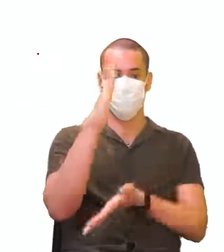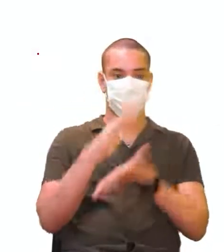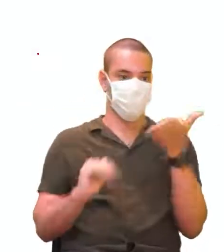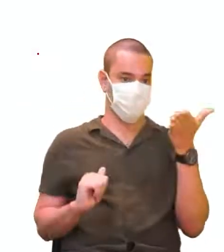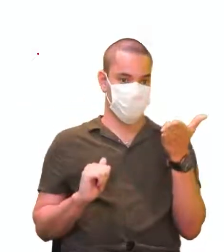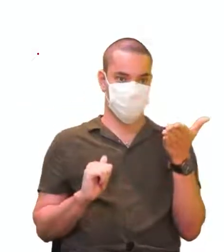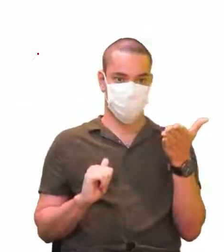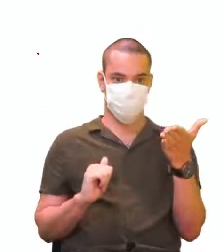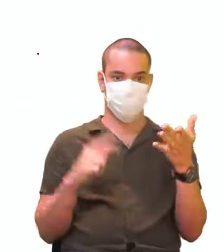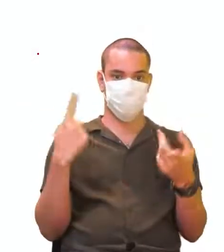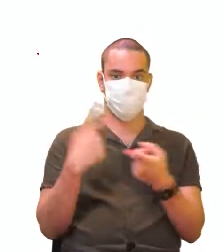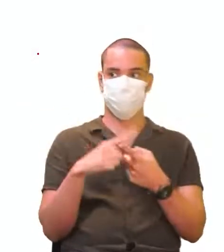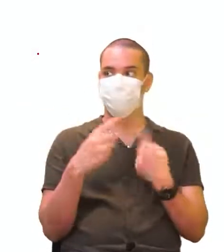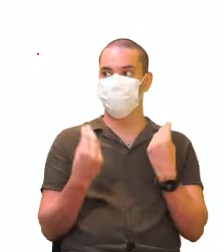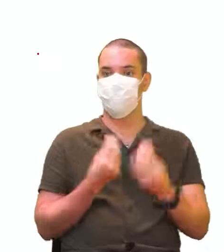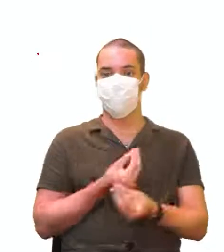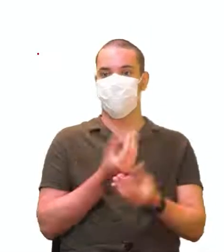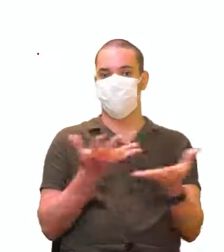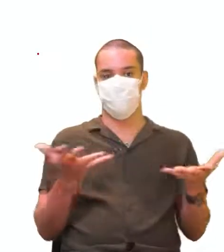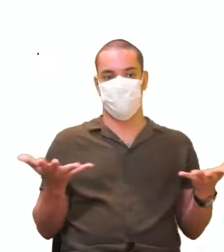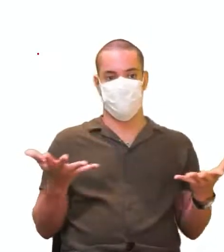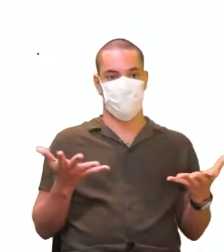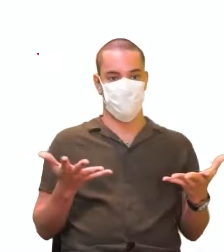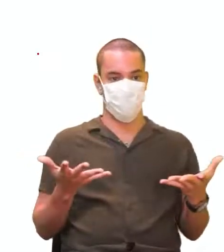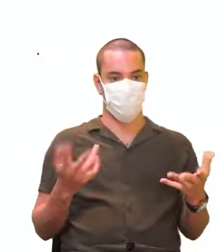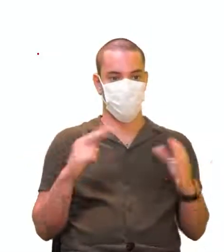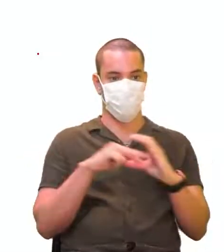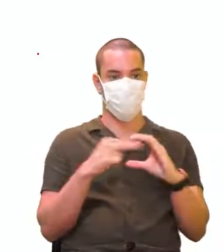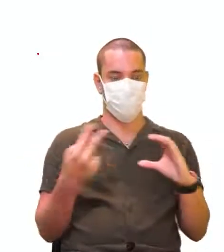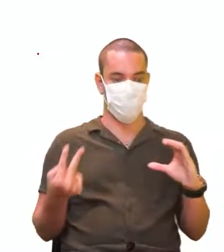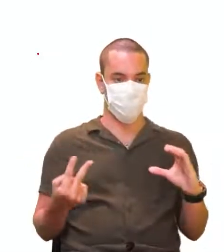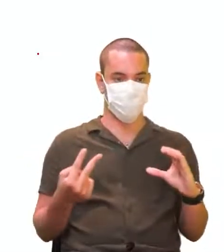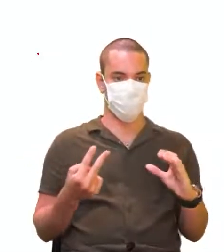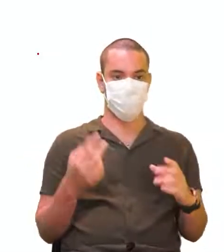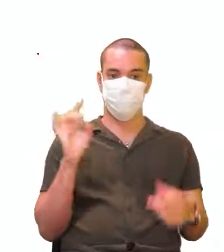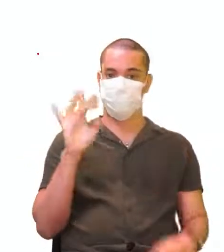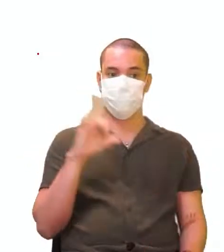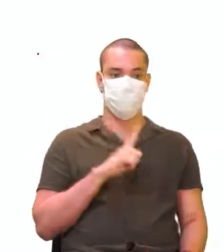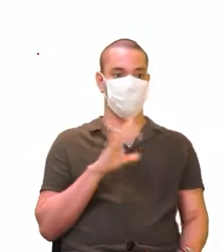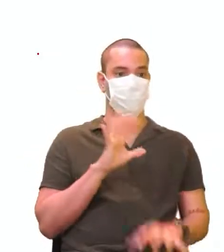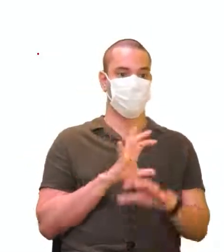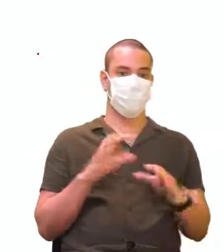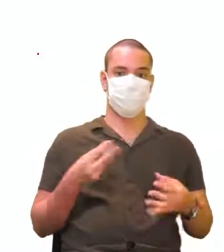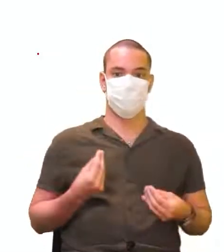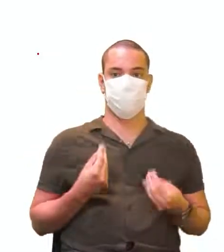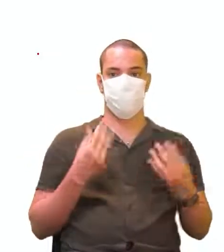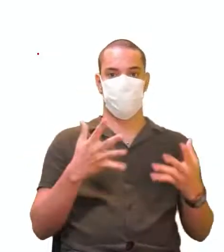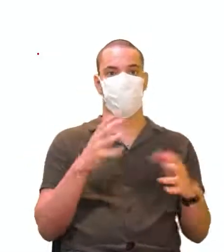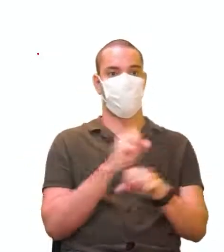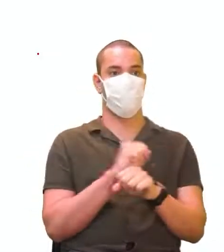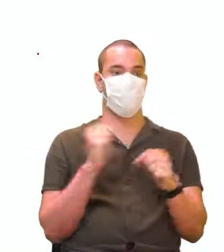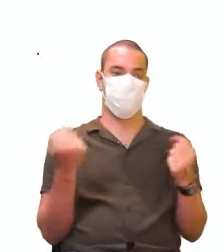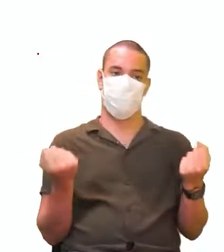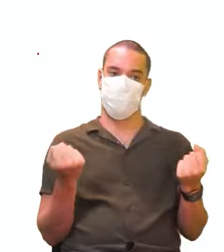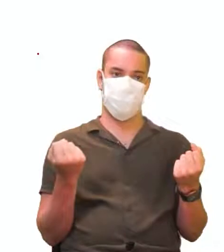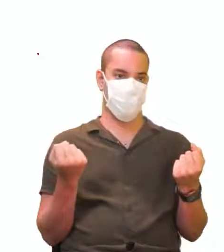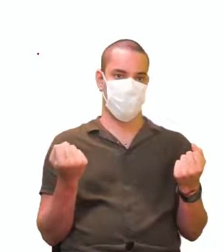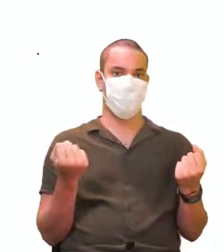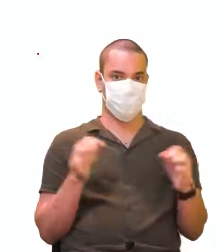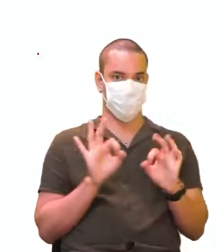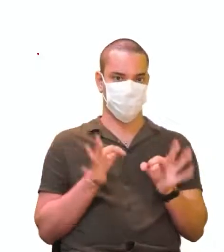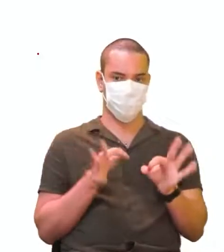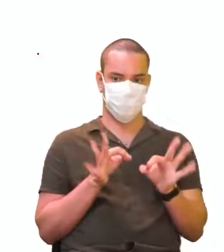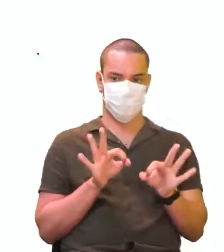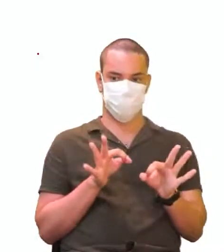isão, azão, doar esses alelos, que só tem isão, azão, para o indivíduo que é do tipo B, que